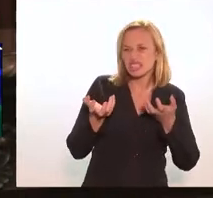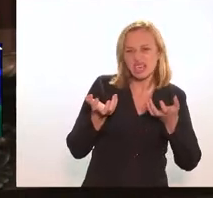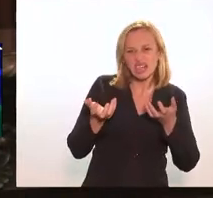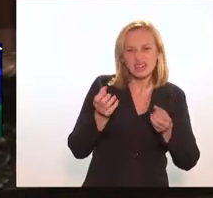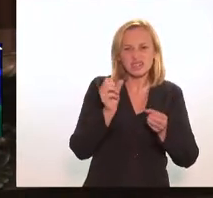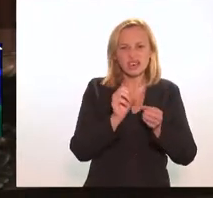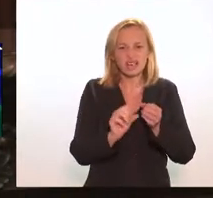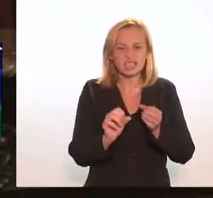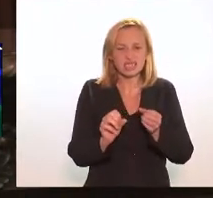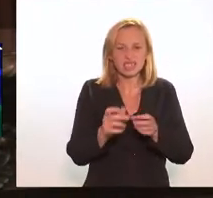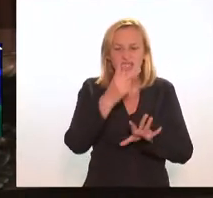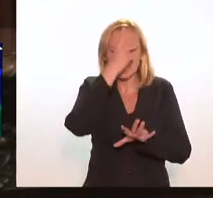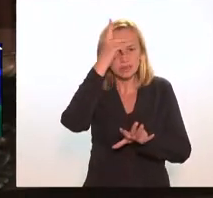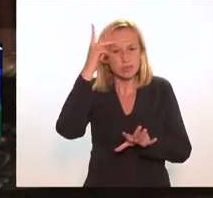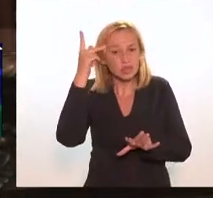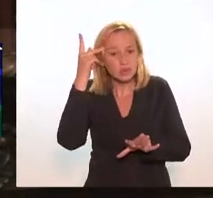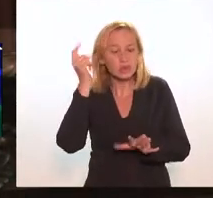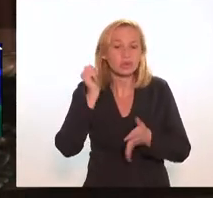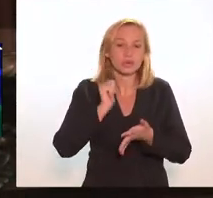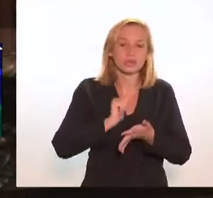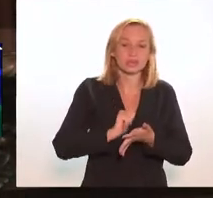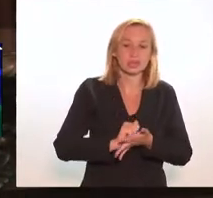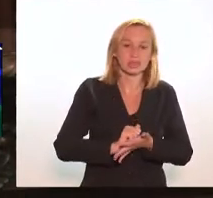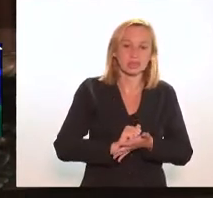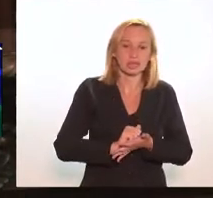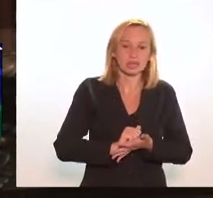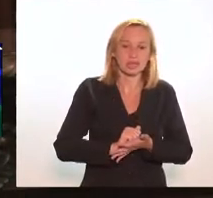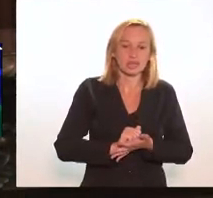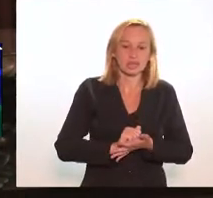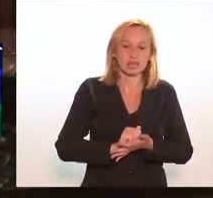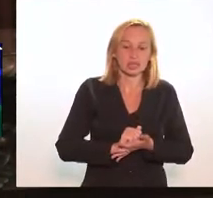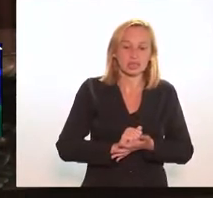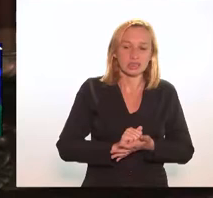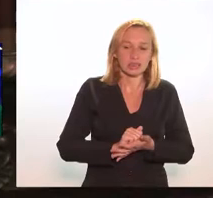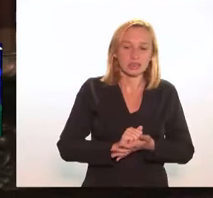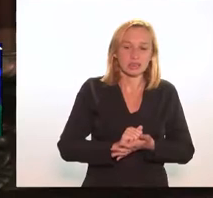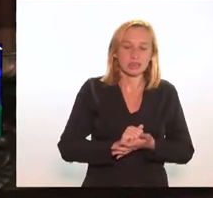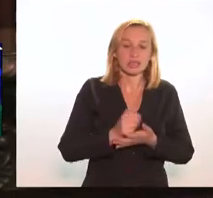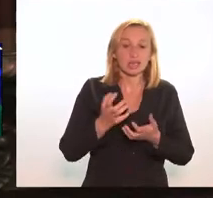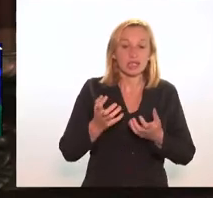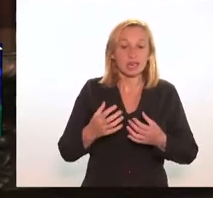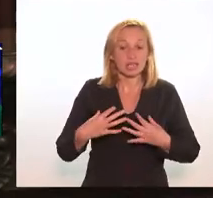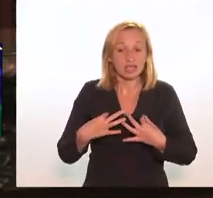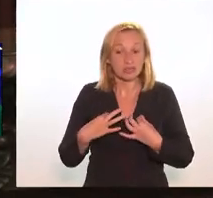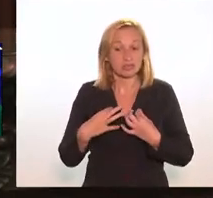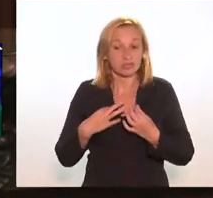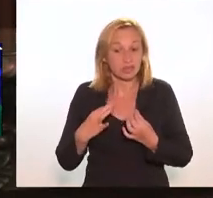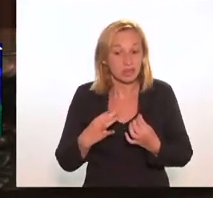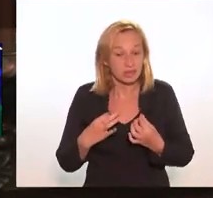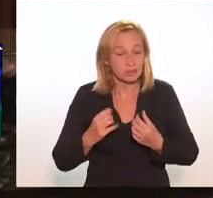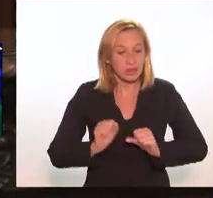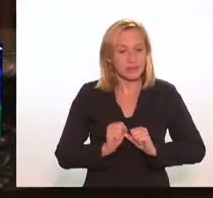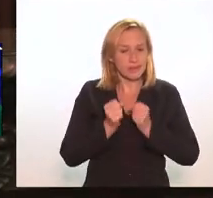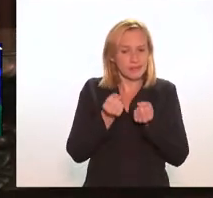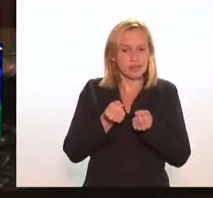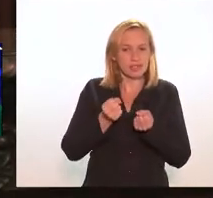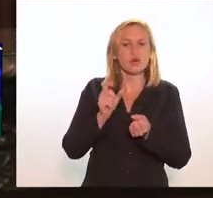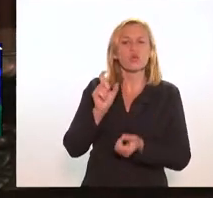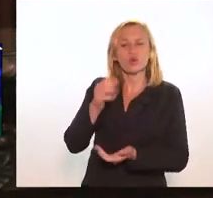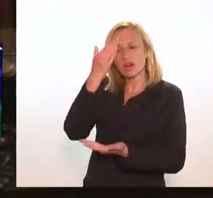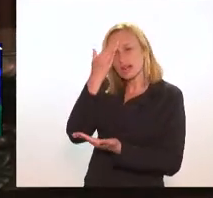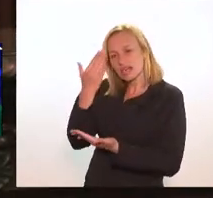com que aquelas pessoas que se coloquem à disposição para defender o que